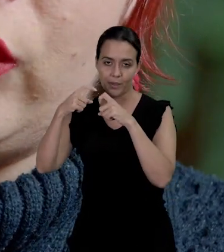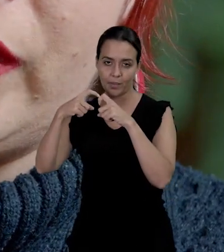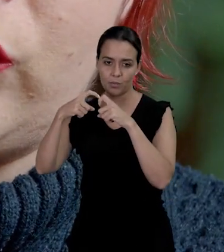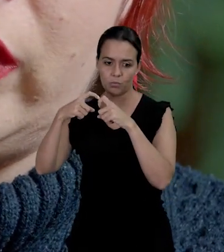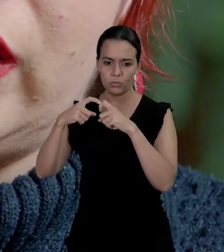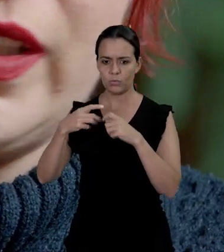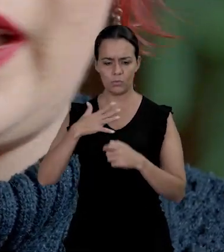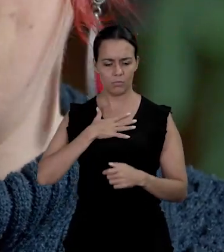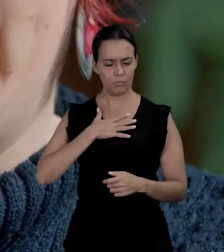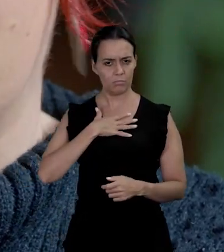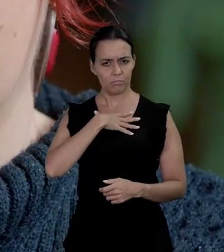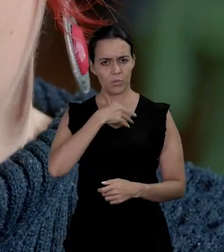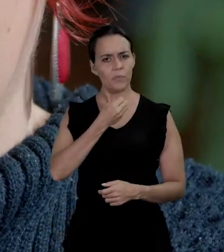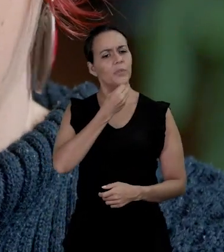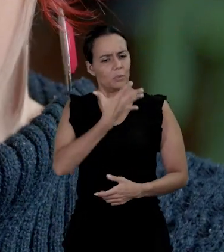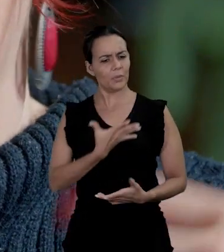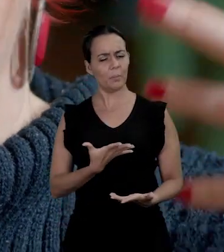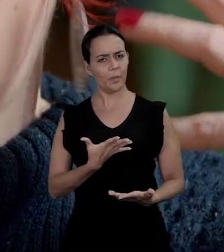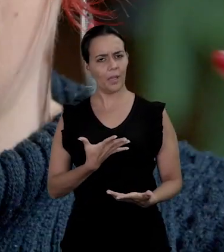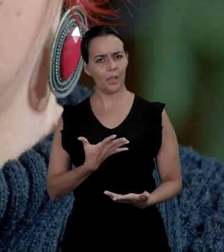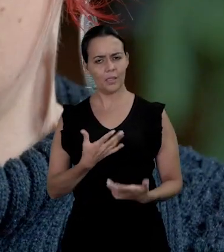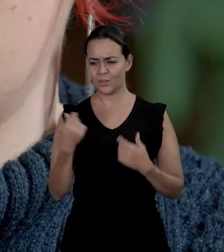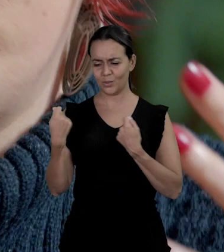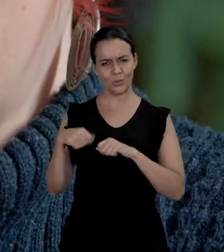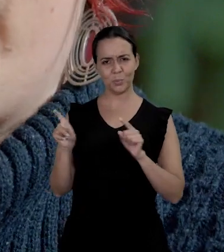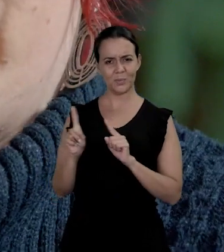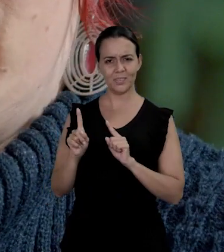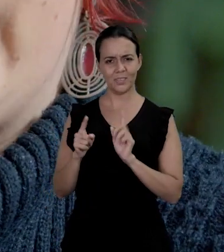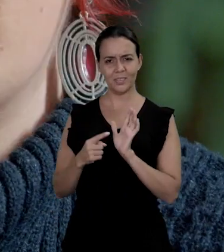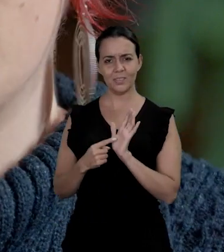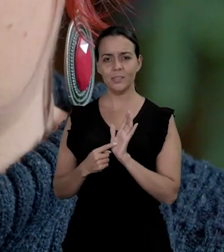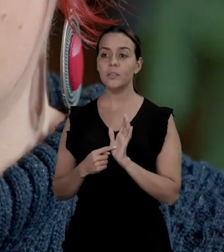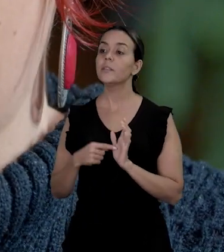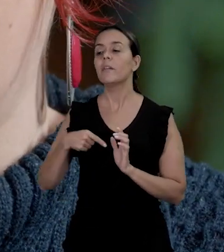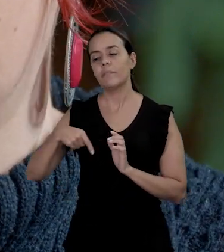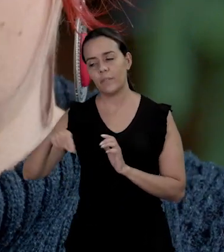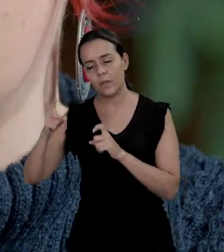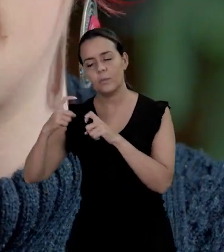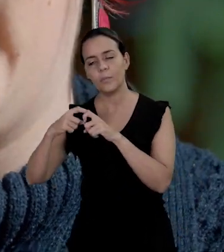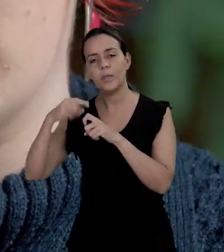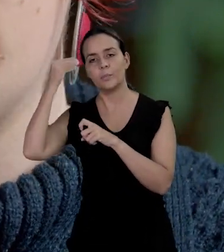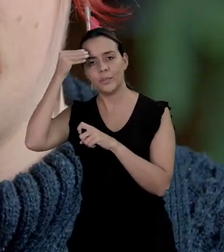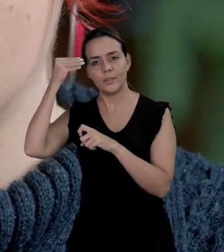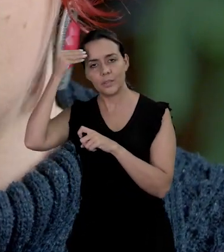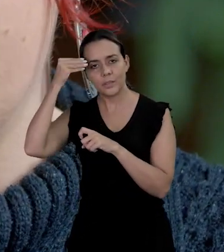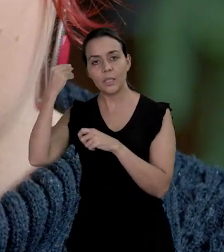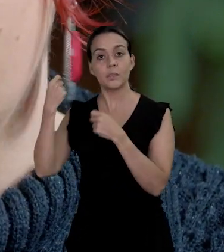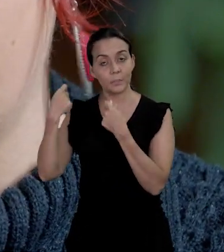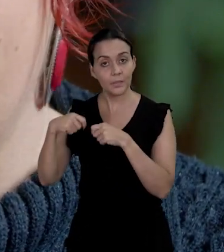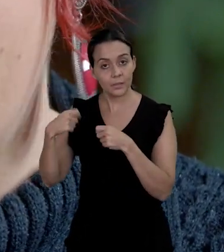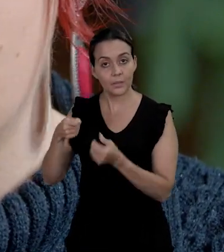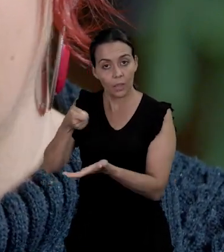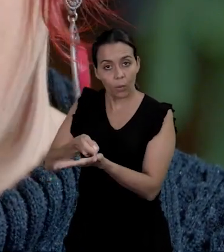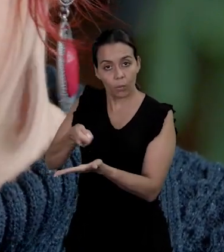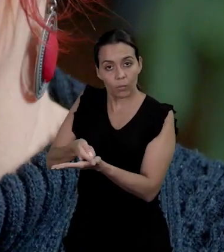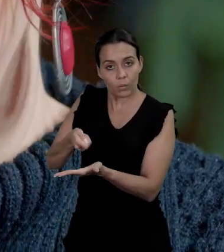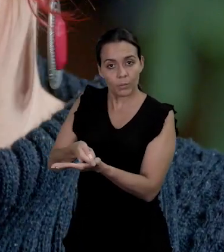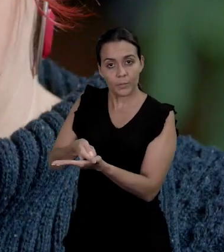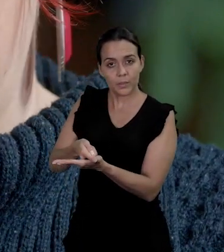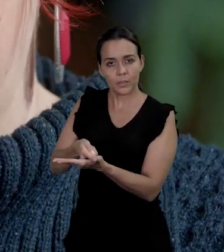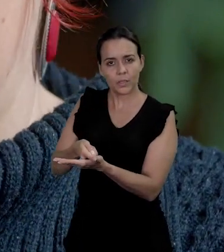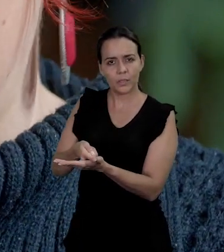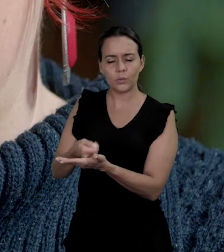no gênero masculino e que está bem. Não, na minha cabeça, não precisaria passar no psiquiatra, mas a triagem é feita por um médico